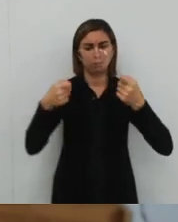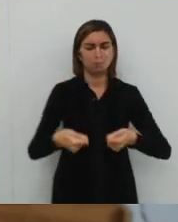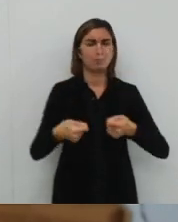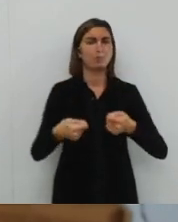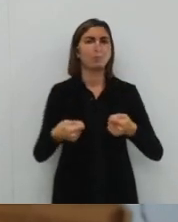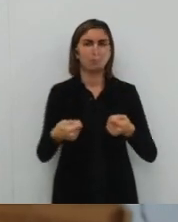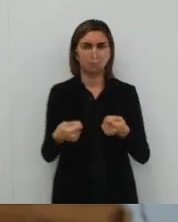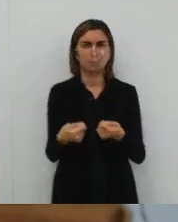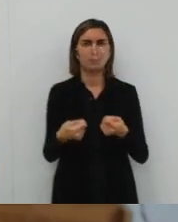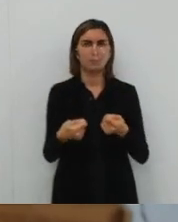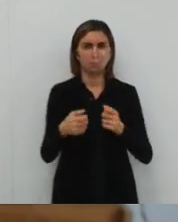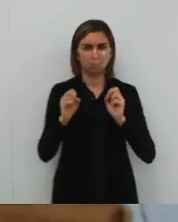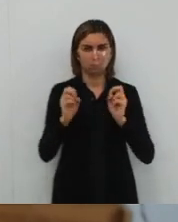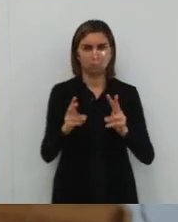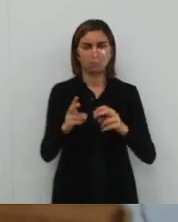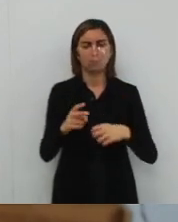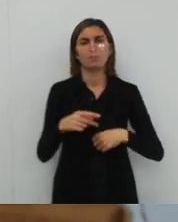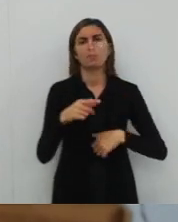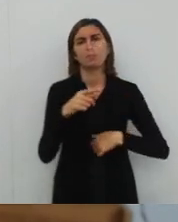resistentes, okay?